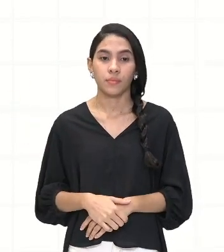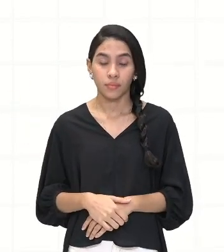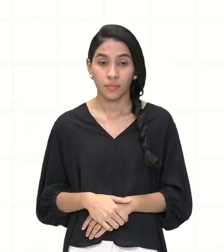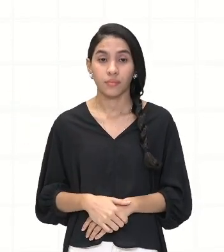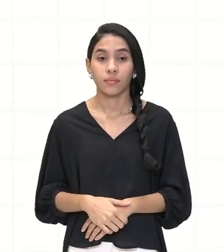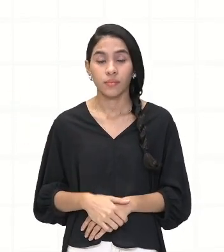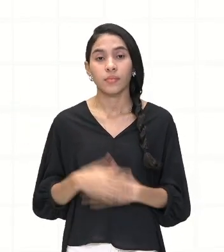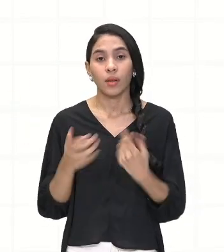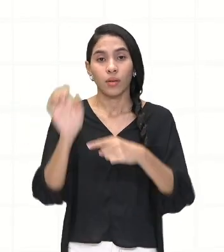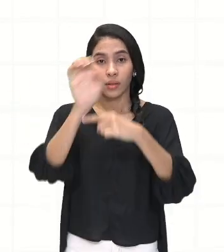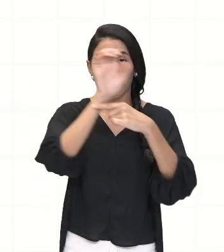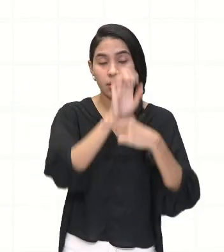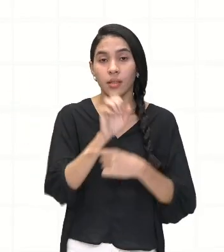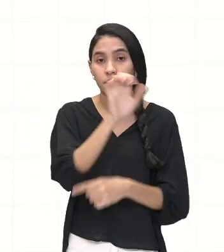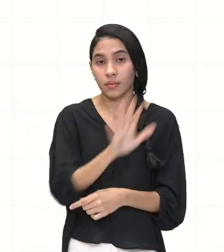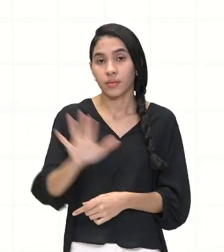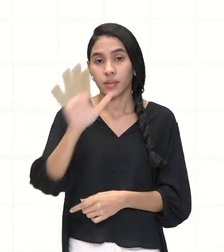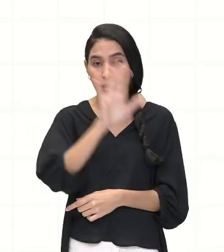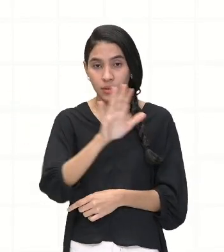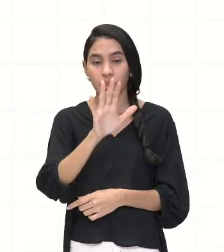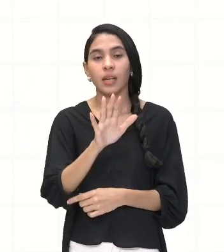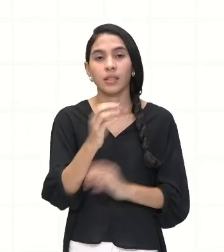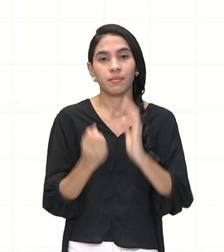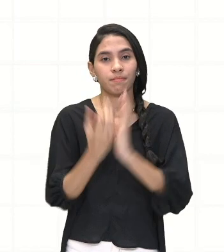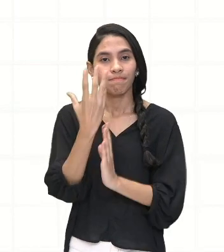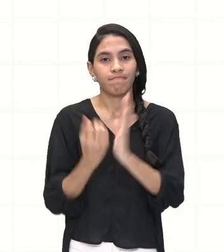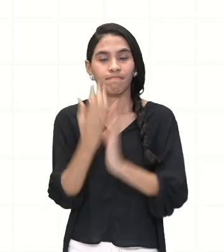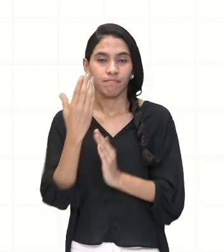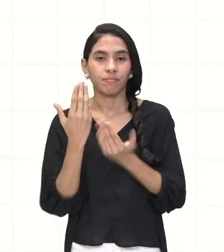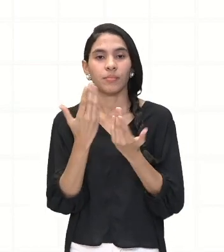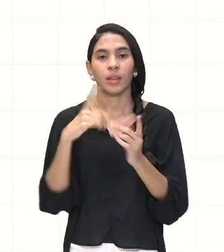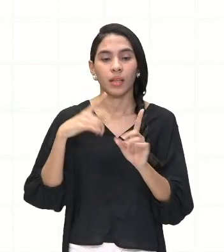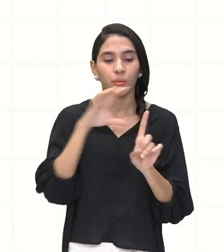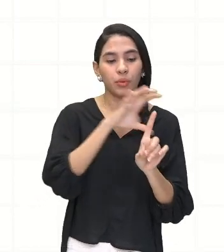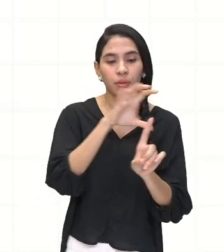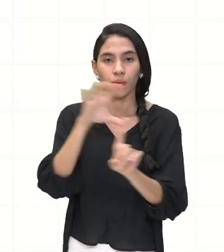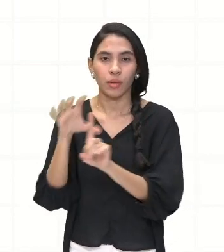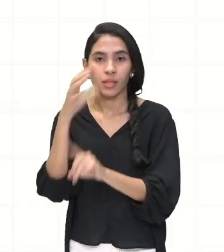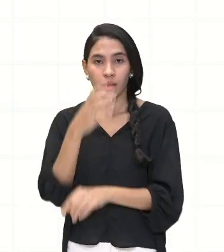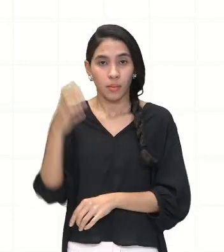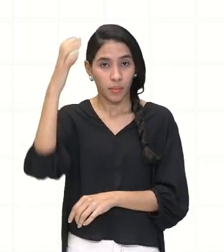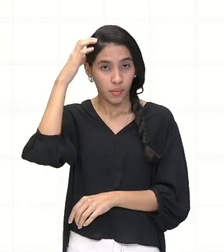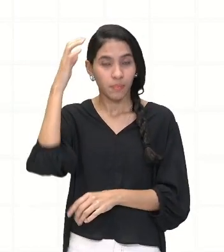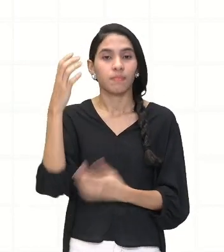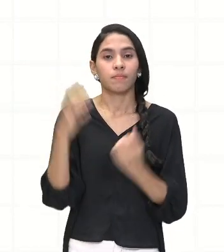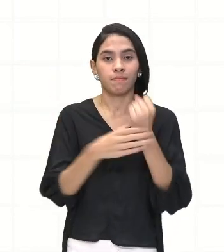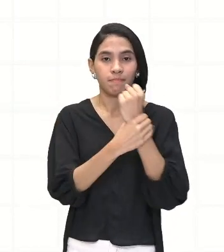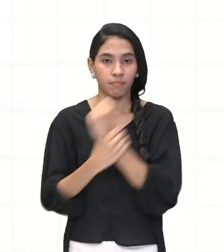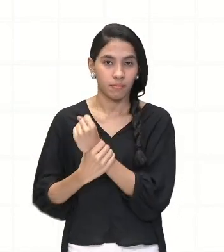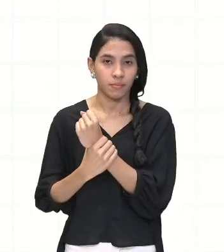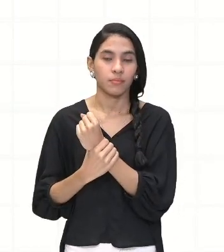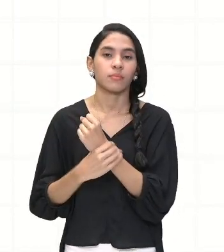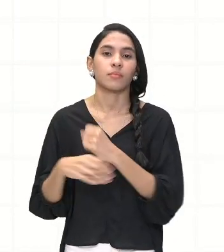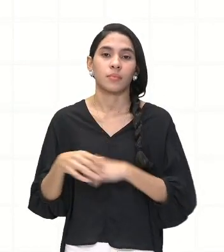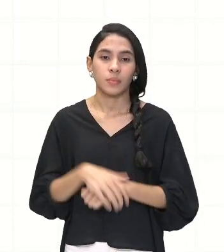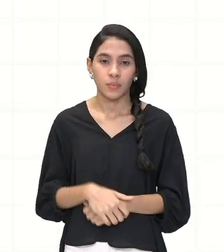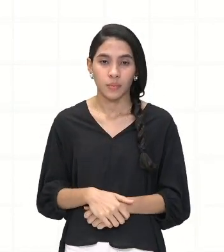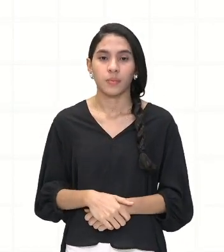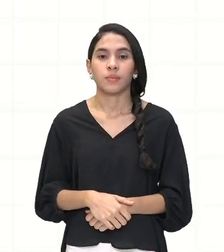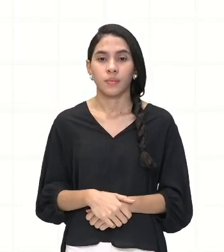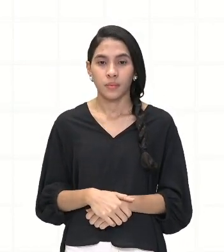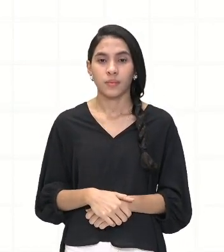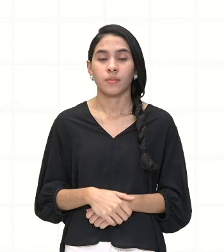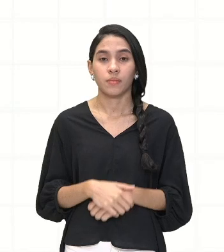muitos estados nacionais emergiram com base em monarquias absolutistas, onde